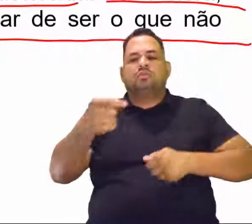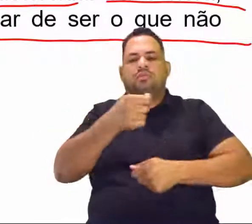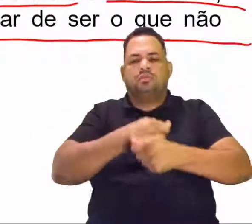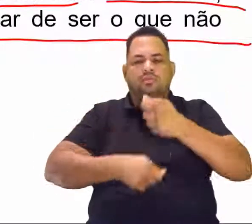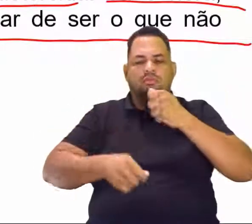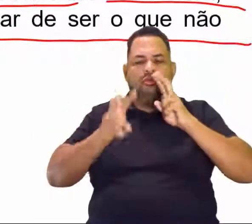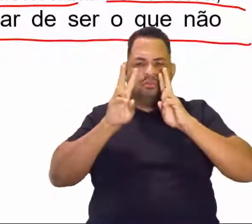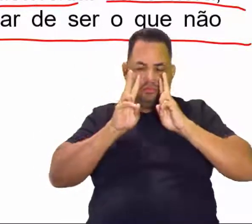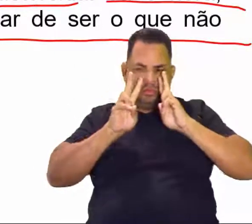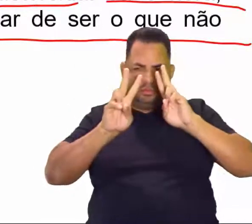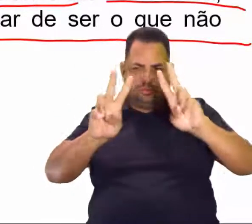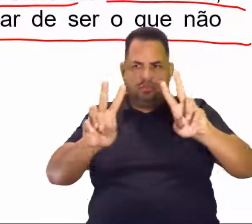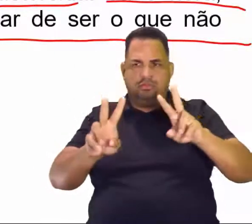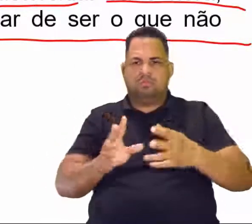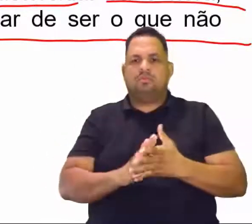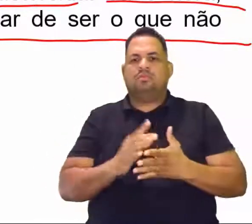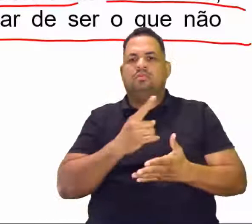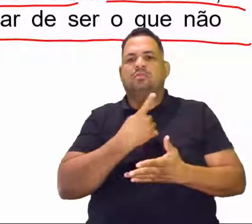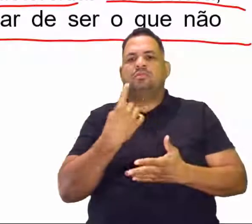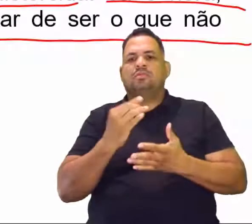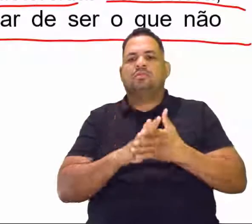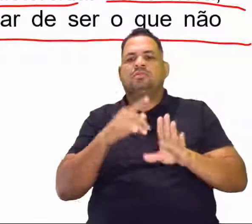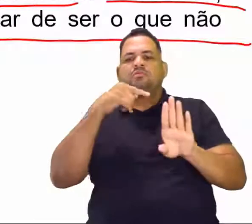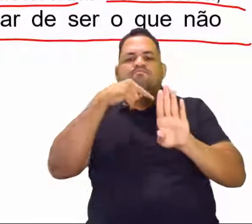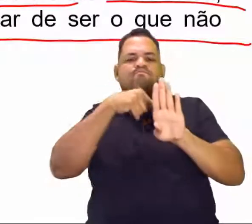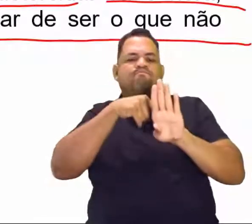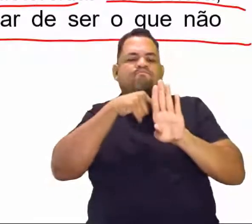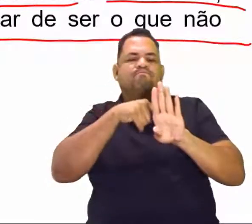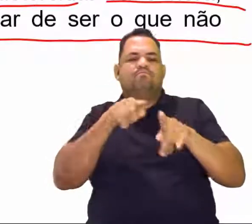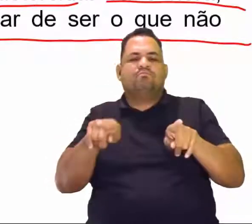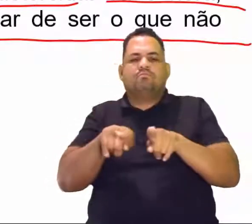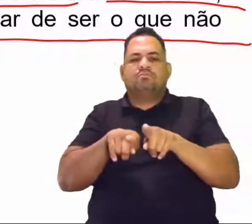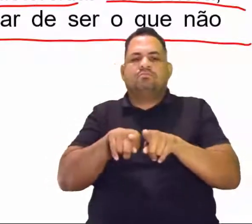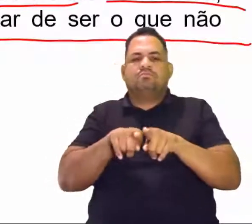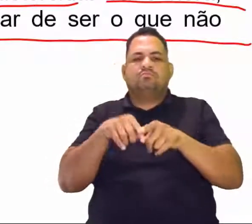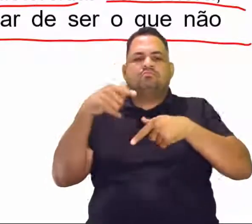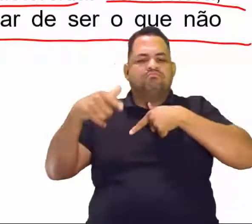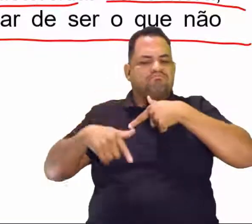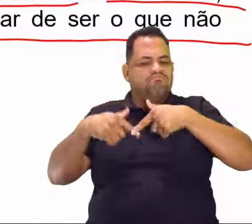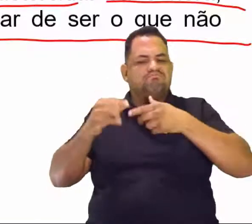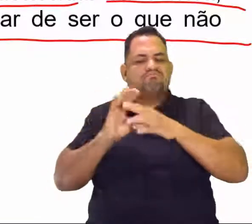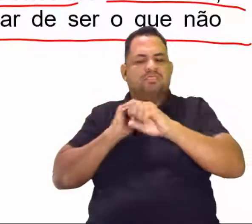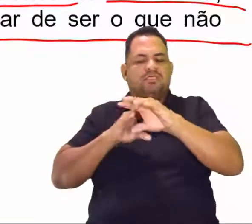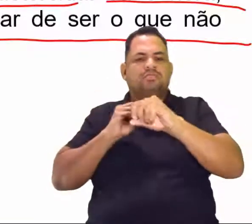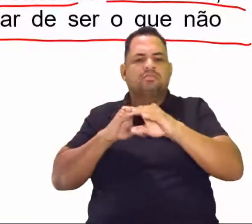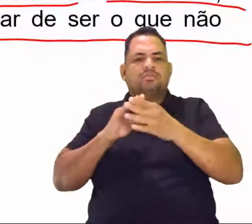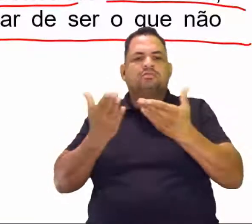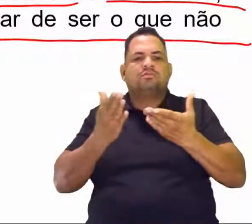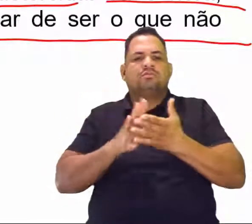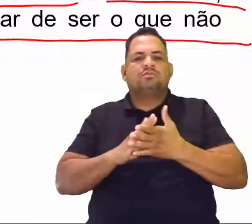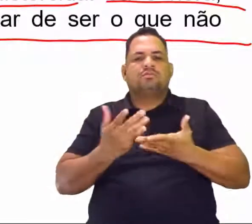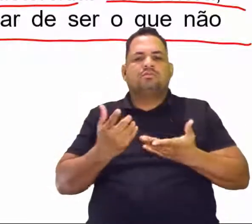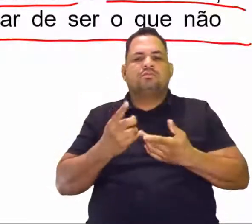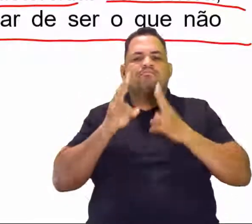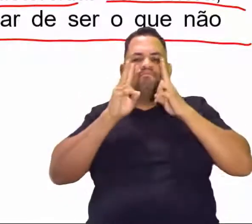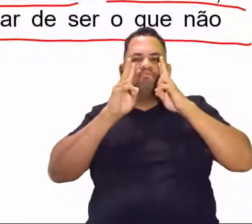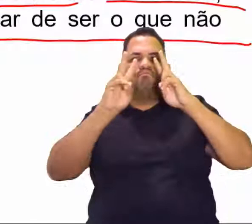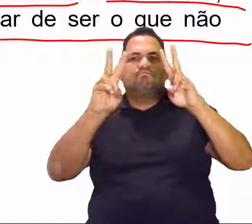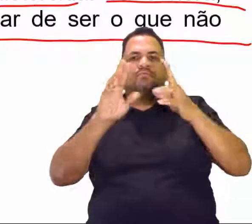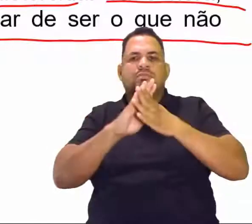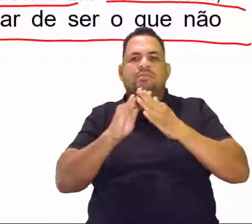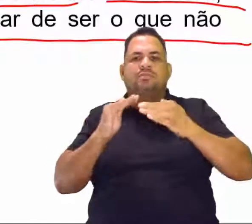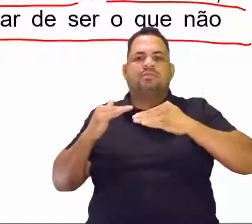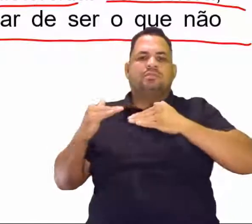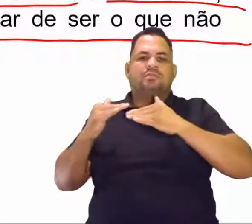visão de ela foi nas nossas subjetividades e gente acaba reproduzir nessa visão eurocêntrica achar que